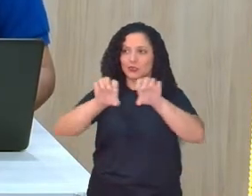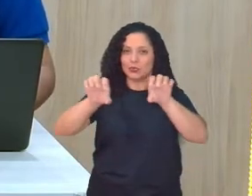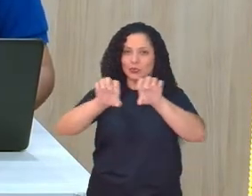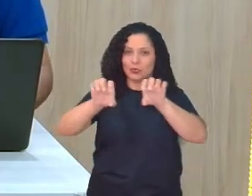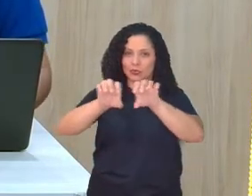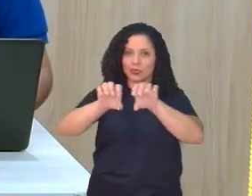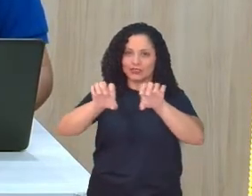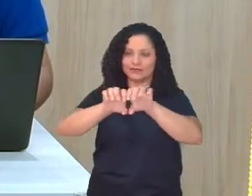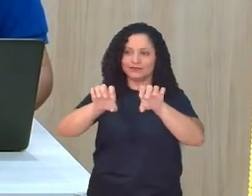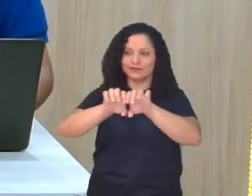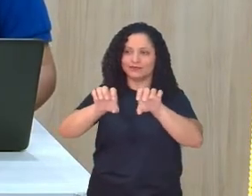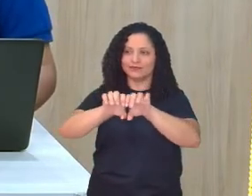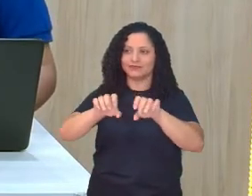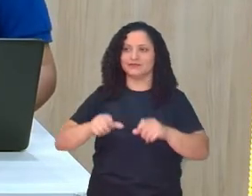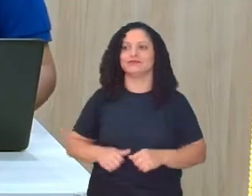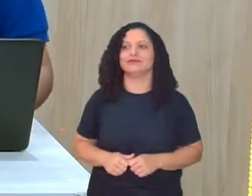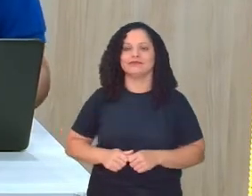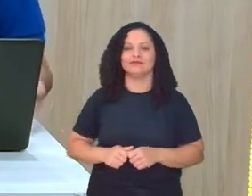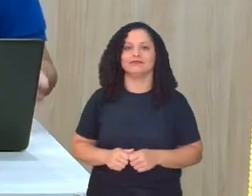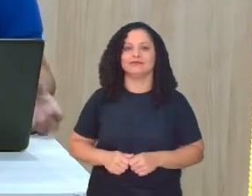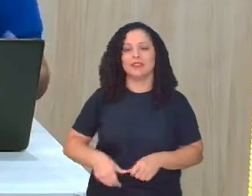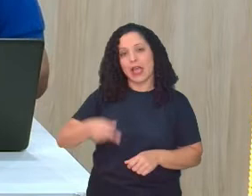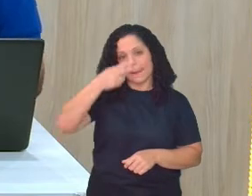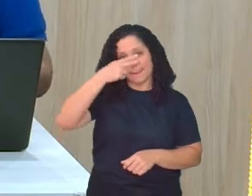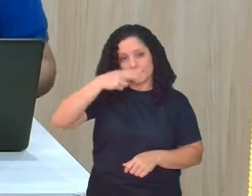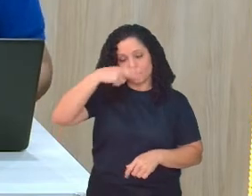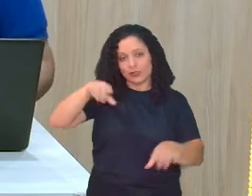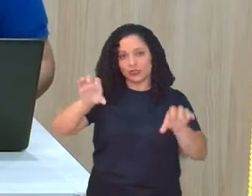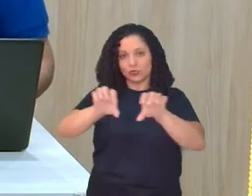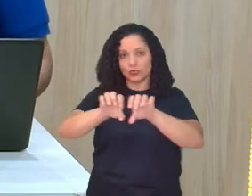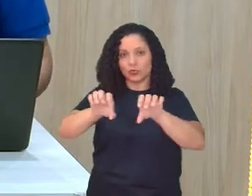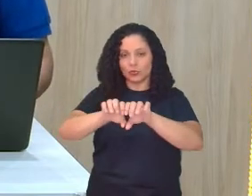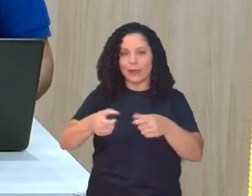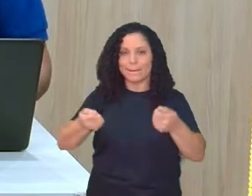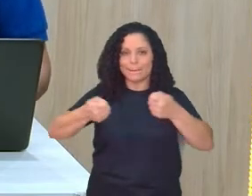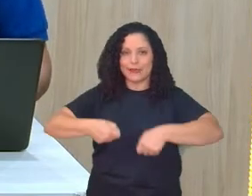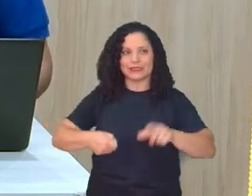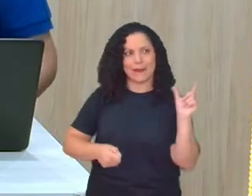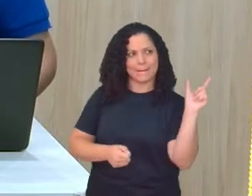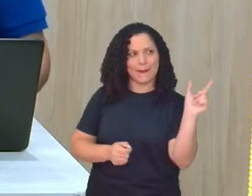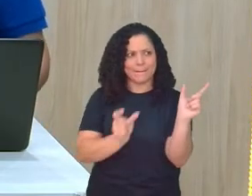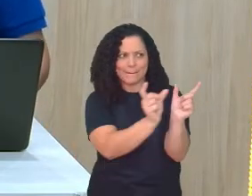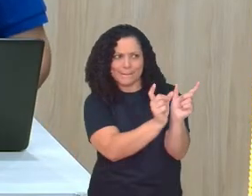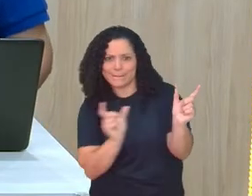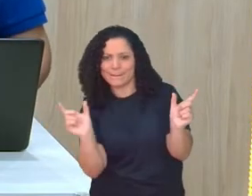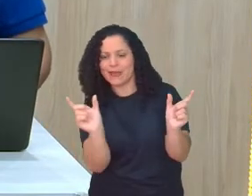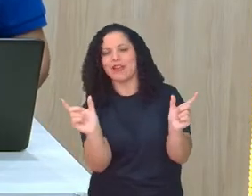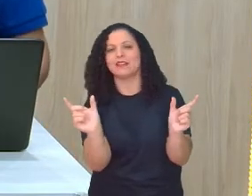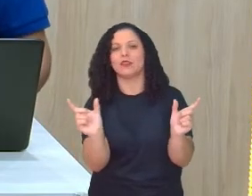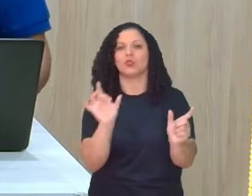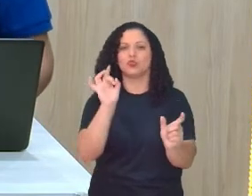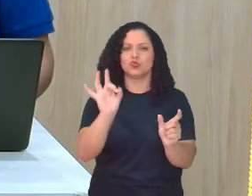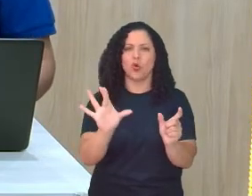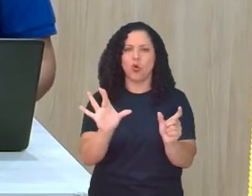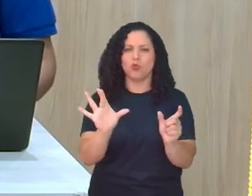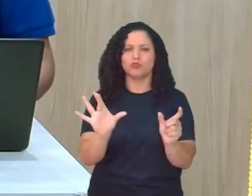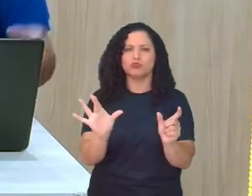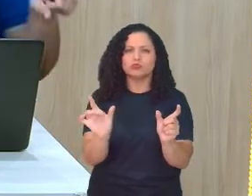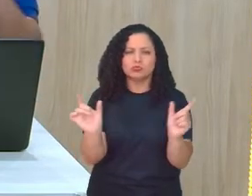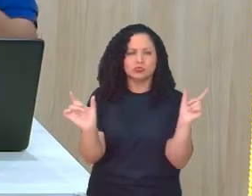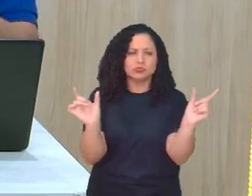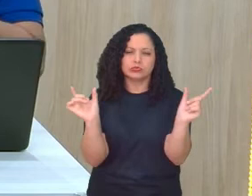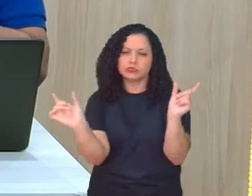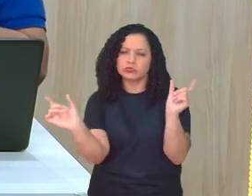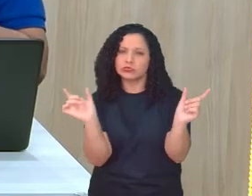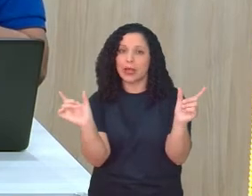Se quiséssemos usar a Isso, mesma estrutura. isso, a gente não vai precisar repetir. Às vezes a supressão já é suficiente, né?